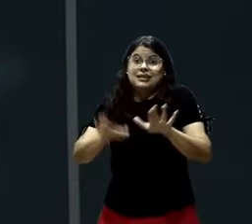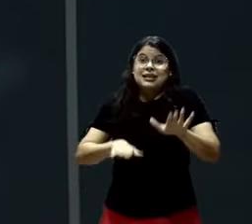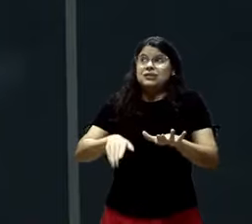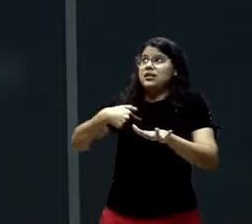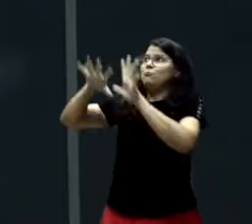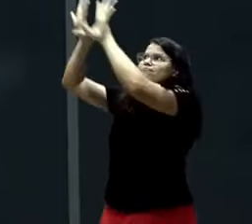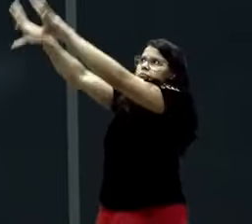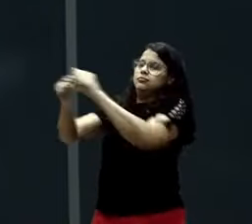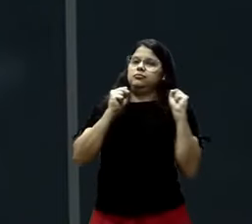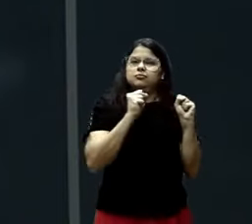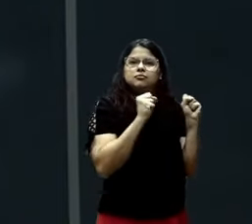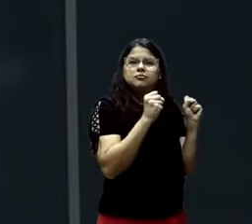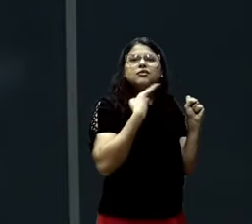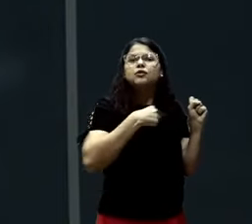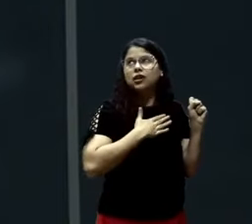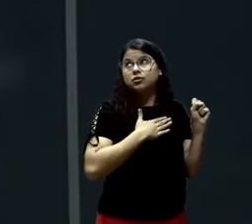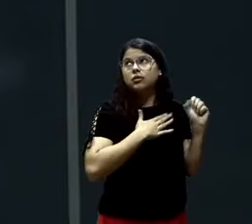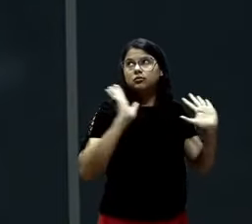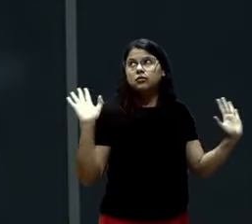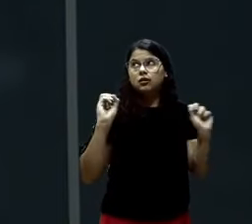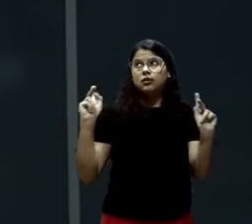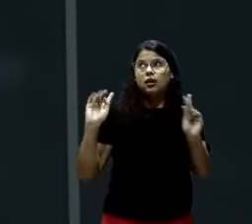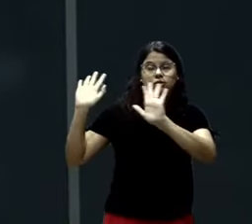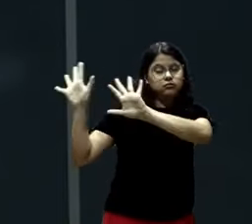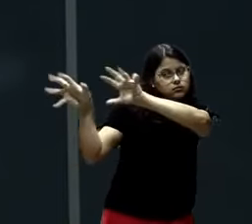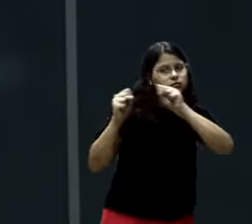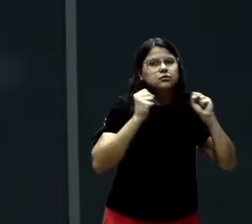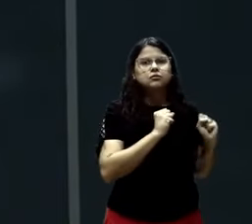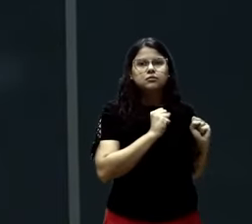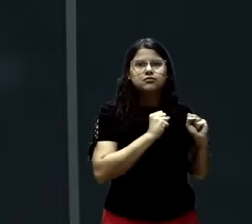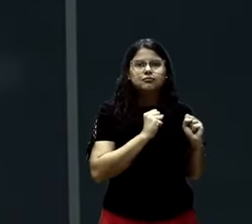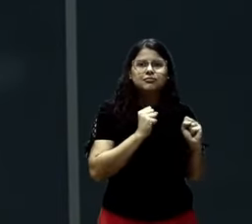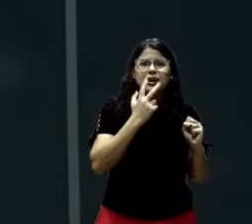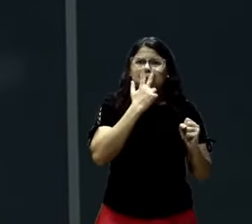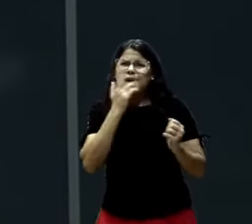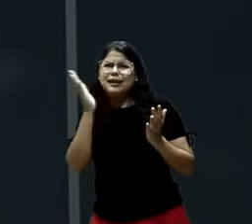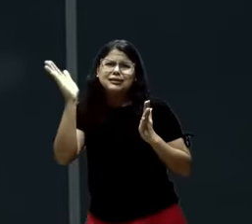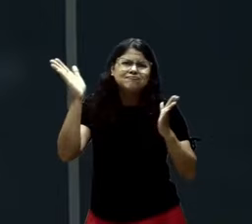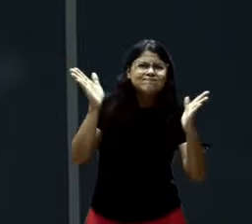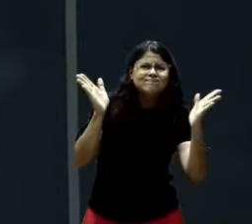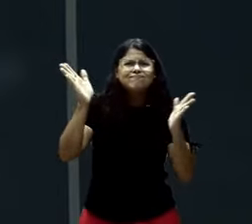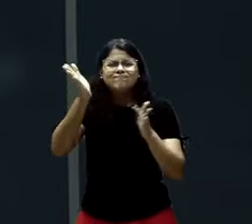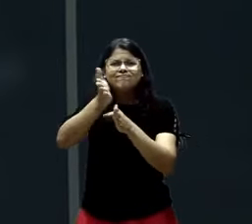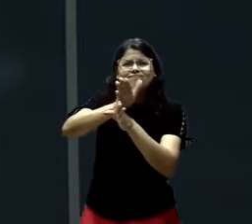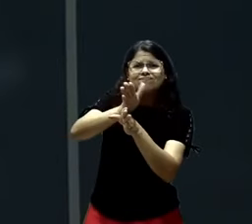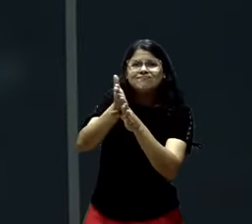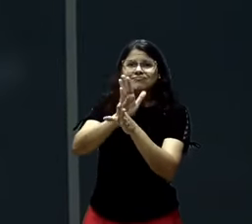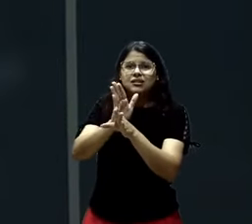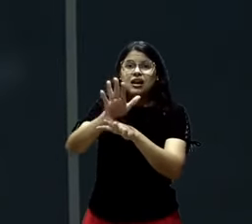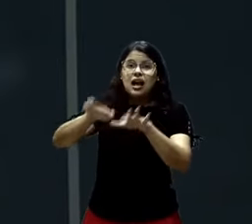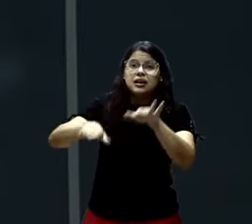tiro: é minha. Tem dia que eu quero, tem dia que eu resisto.